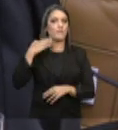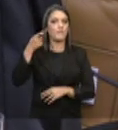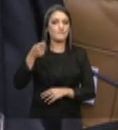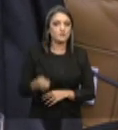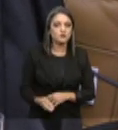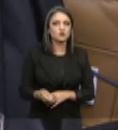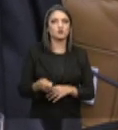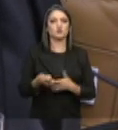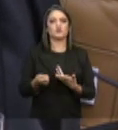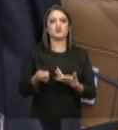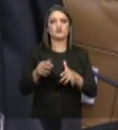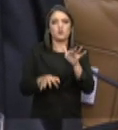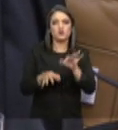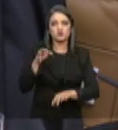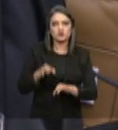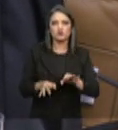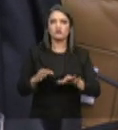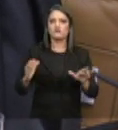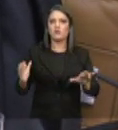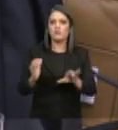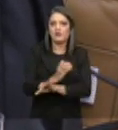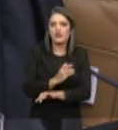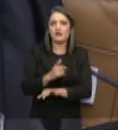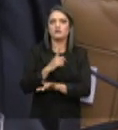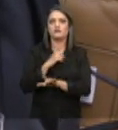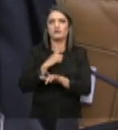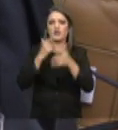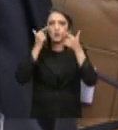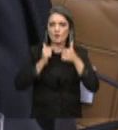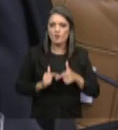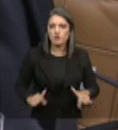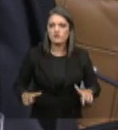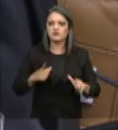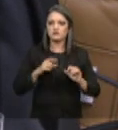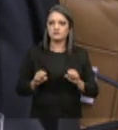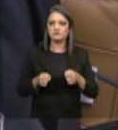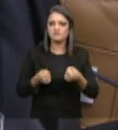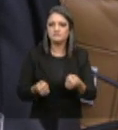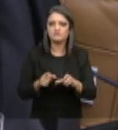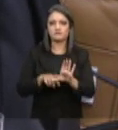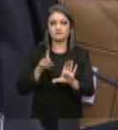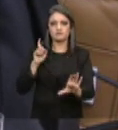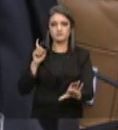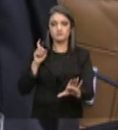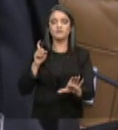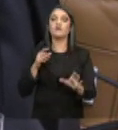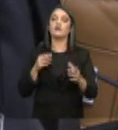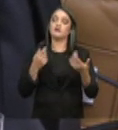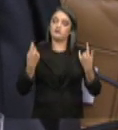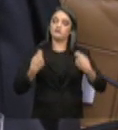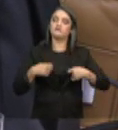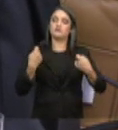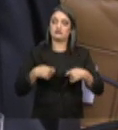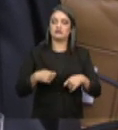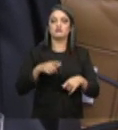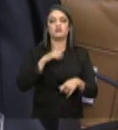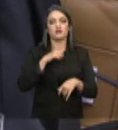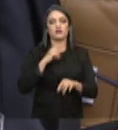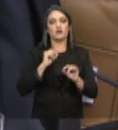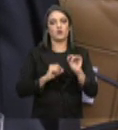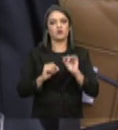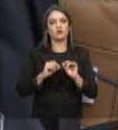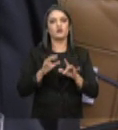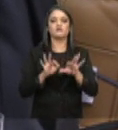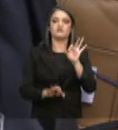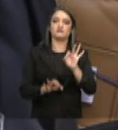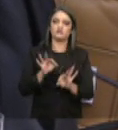pleno prestigiado Imparcial e independente como deve ser o exercício da